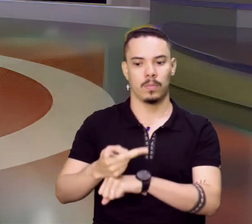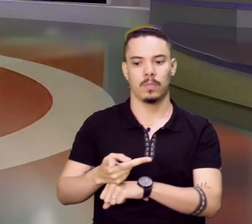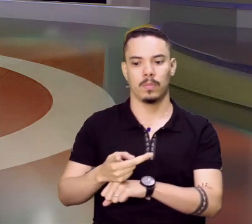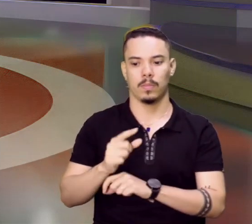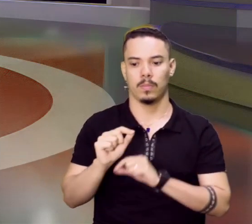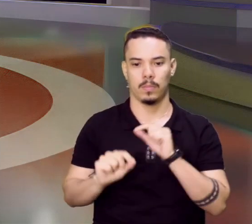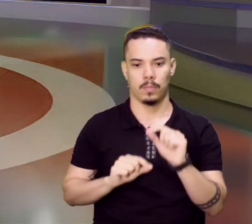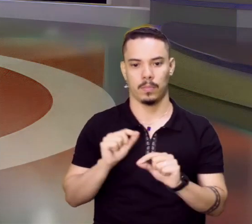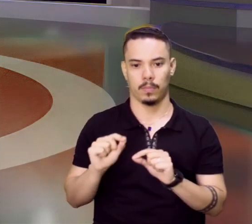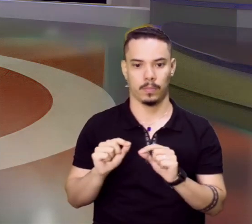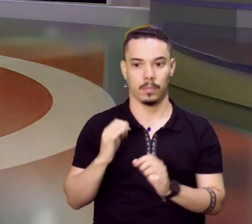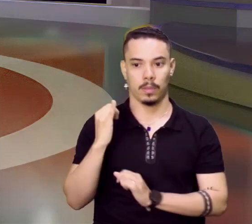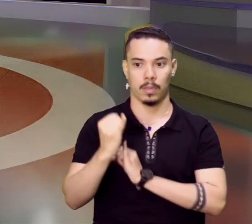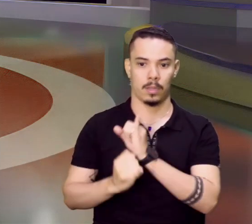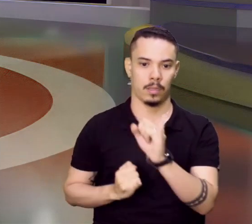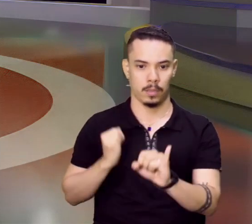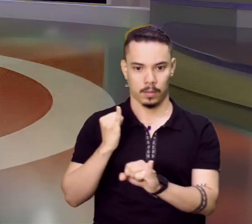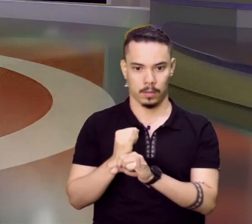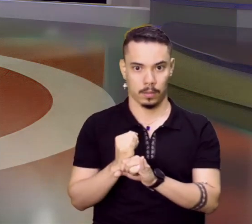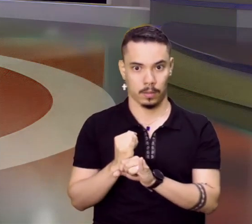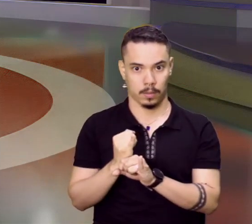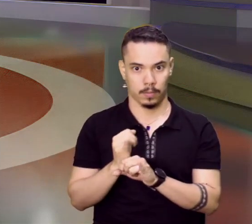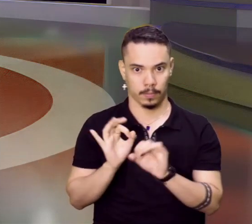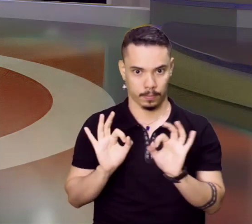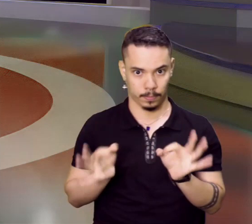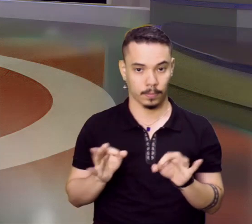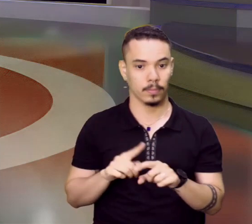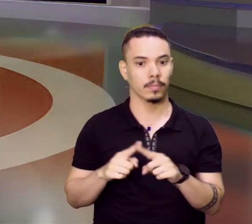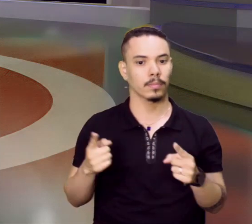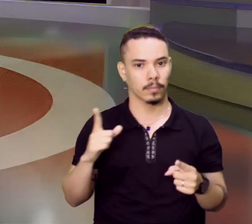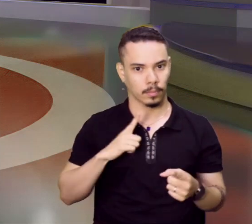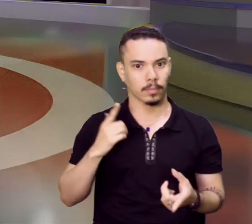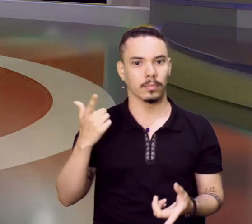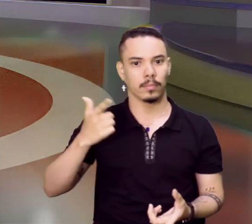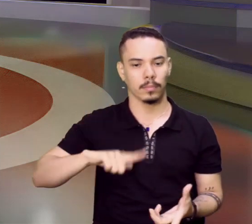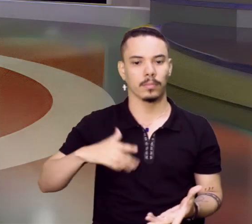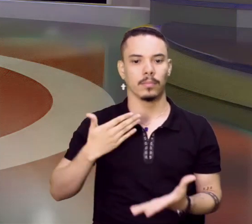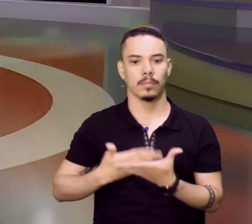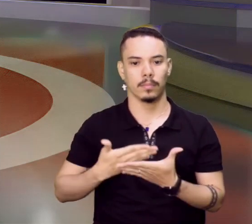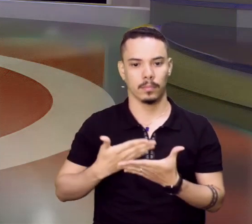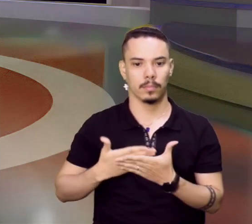na internet mais informações sobre. Mas a gente vai ter mais uma aula de